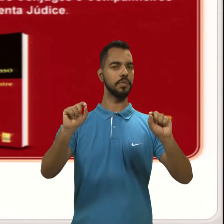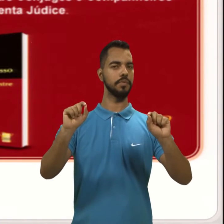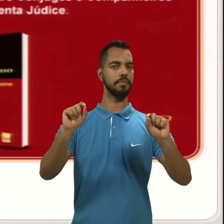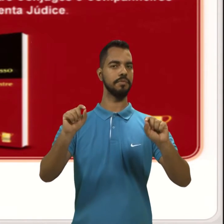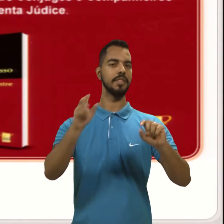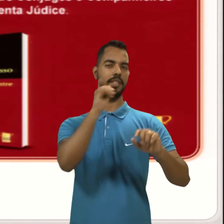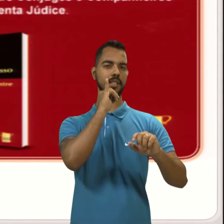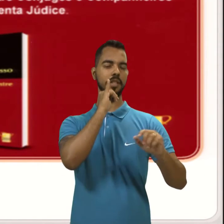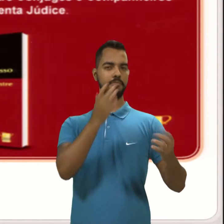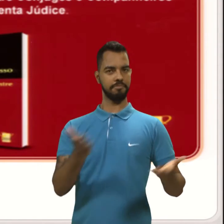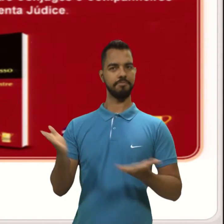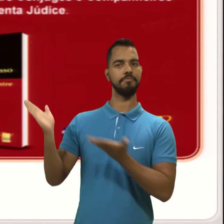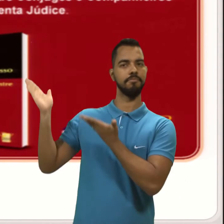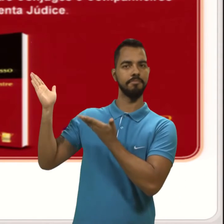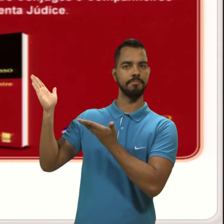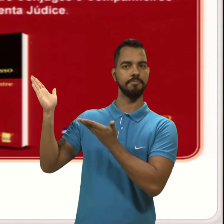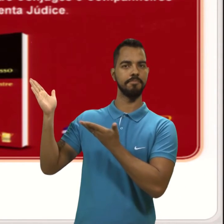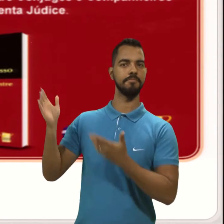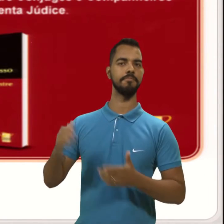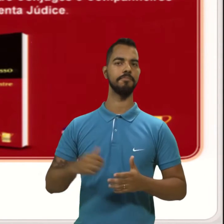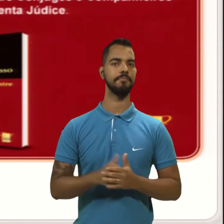Aqui nós temos um convite.